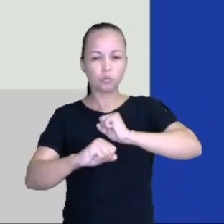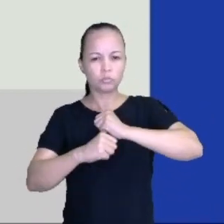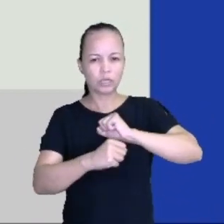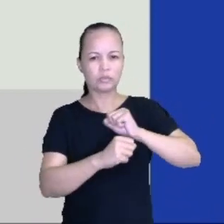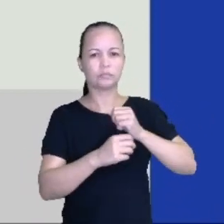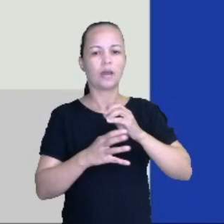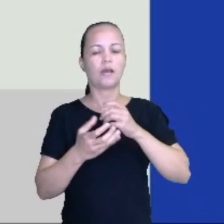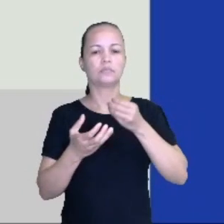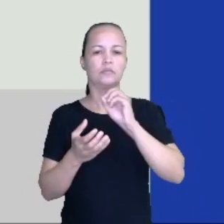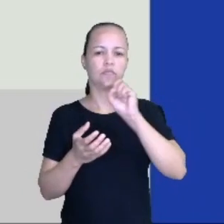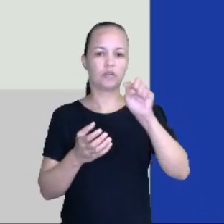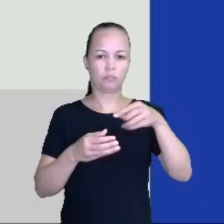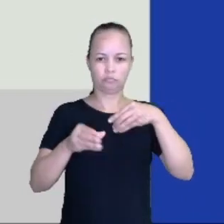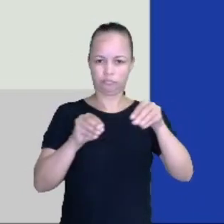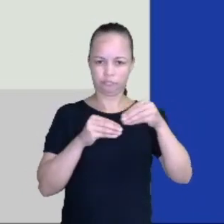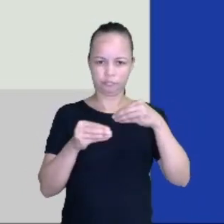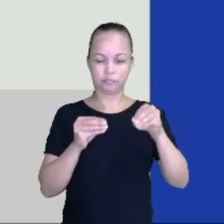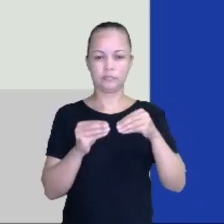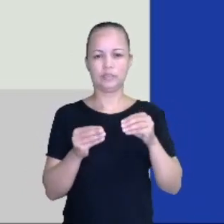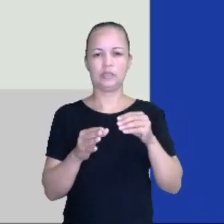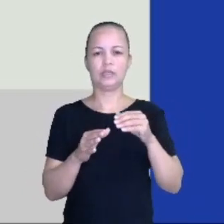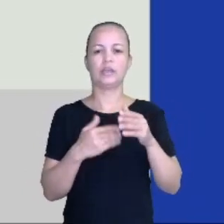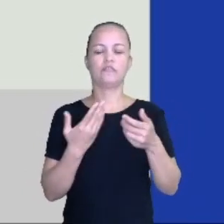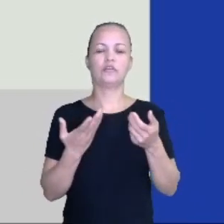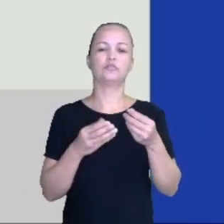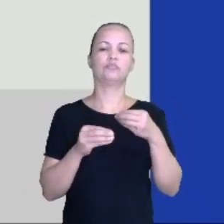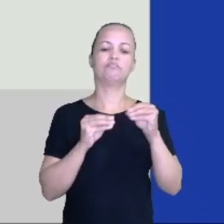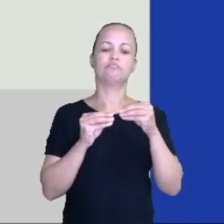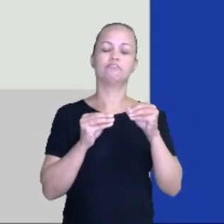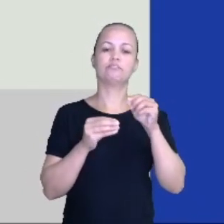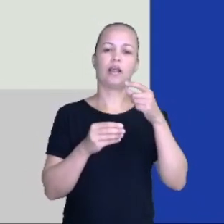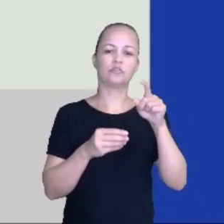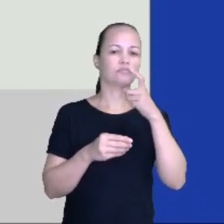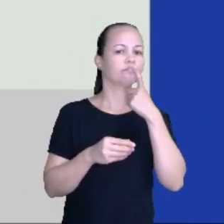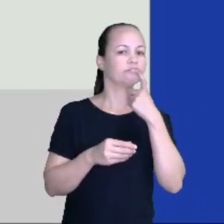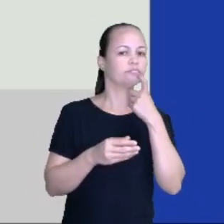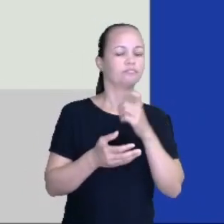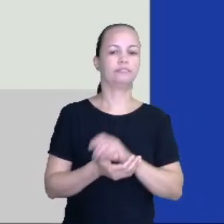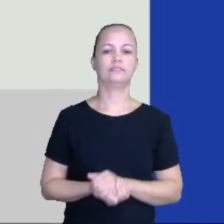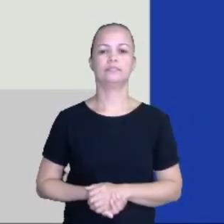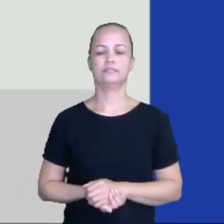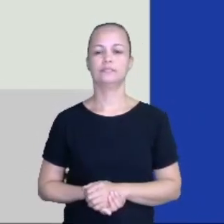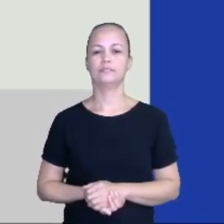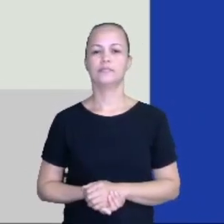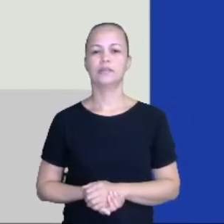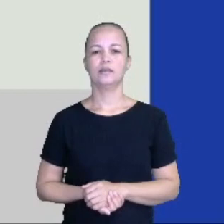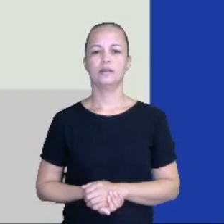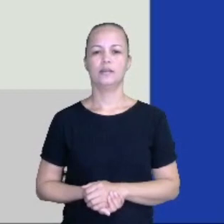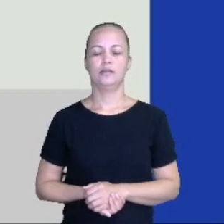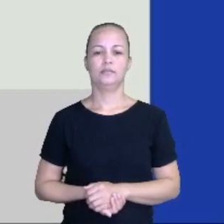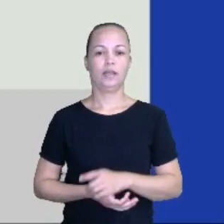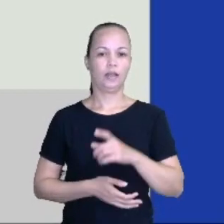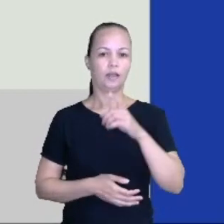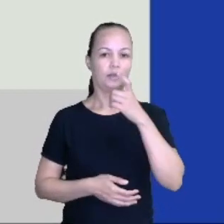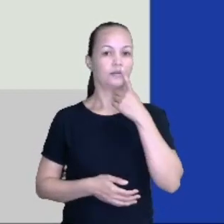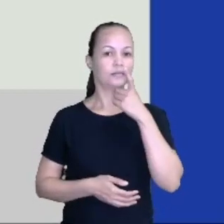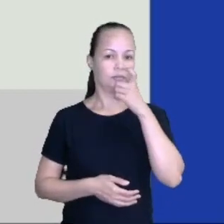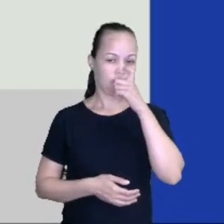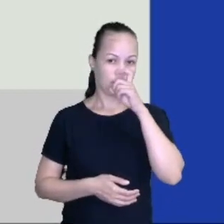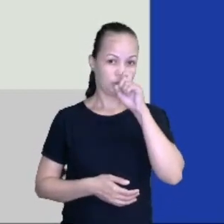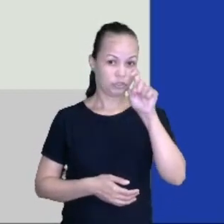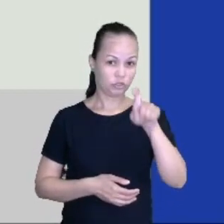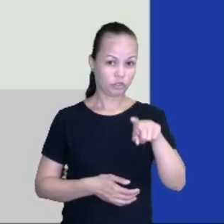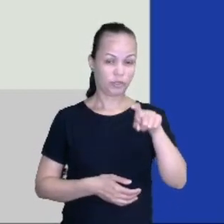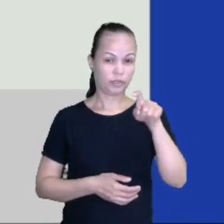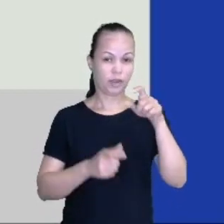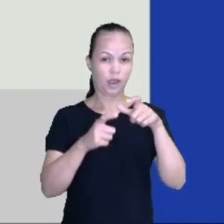também vai para o lixeirinho vermelho, porque é feito de plástico. Na lixeirinha amarela, você vai